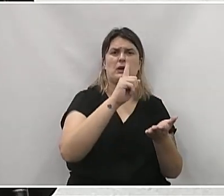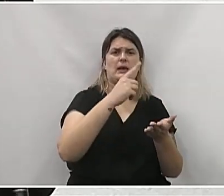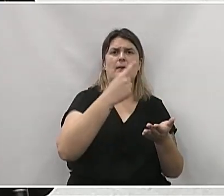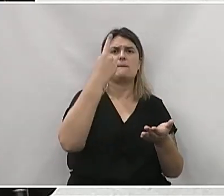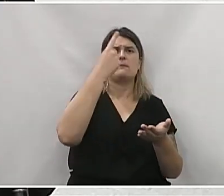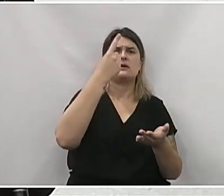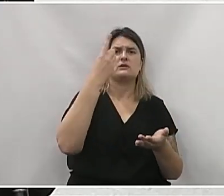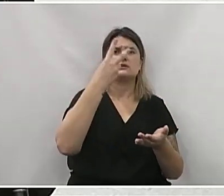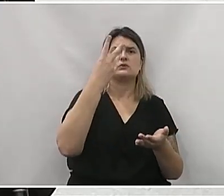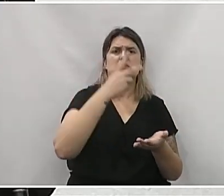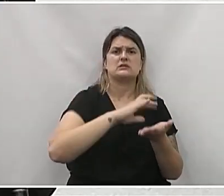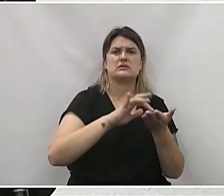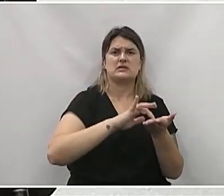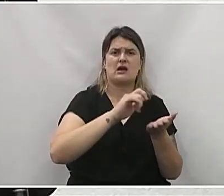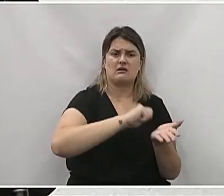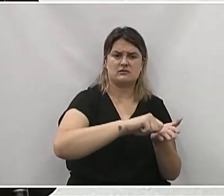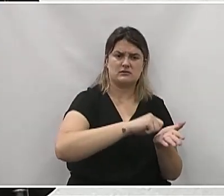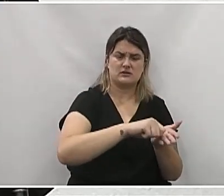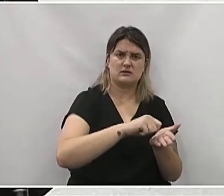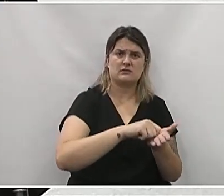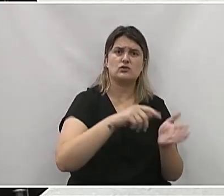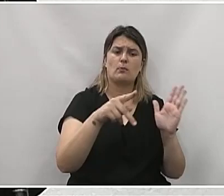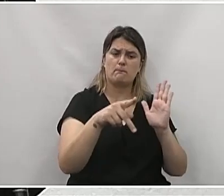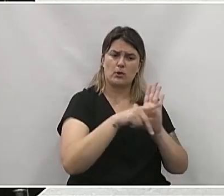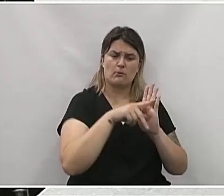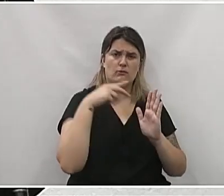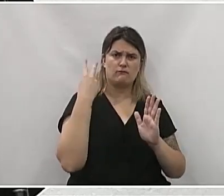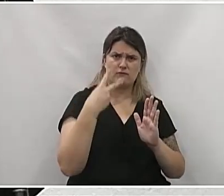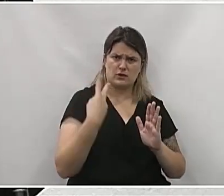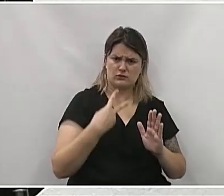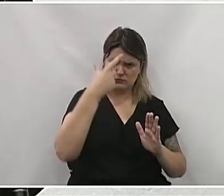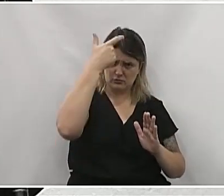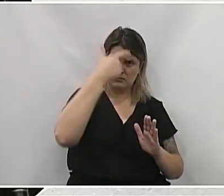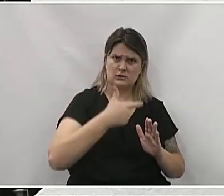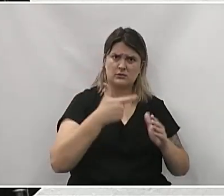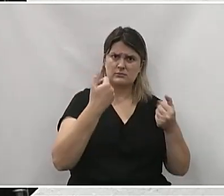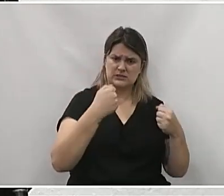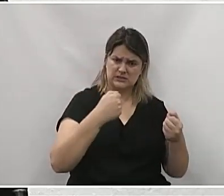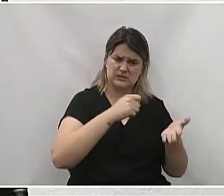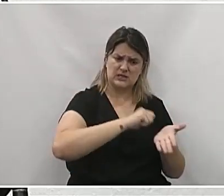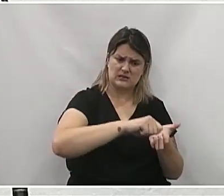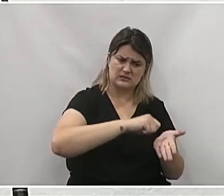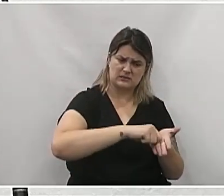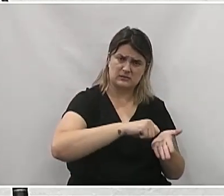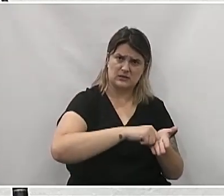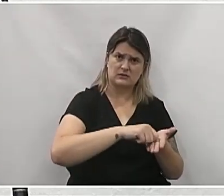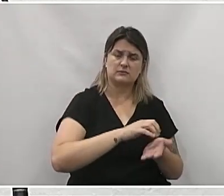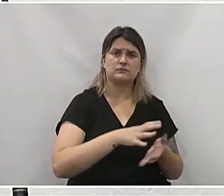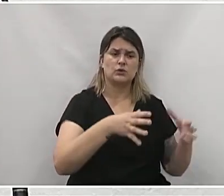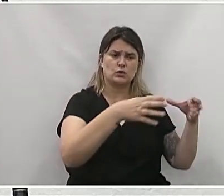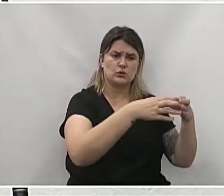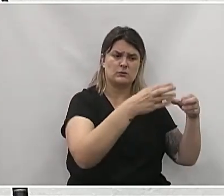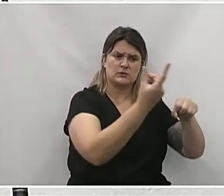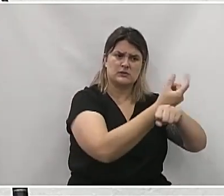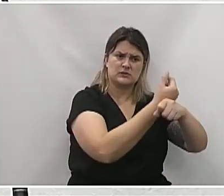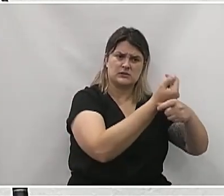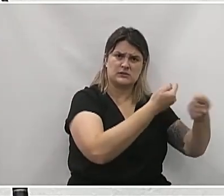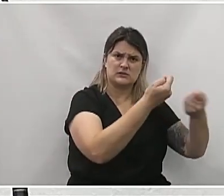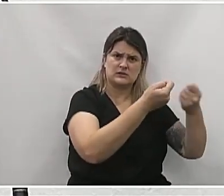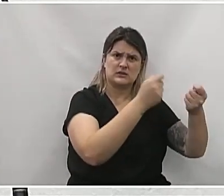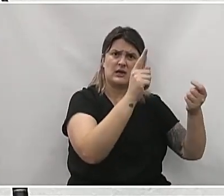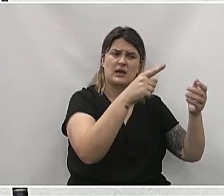primeiro e segundo secretário colher a assinatura. É do próprio própria Comissão de Finanças, ao qual é